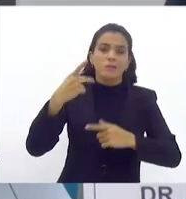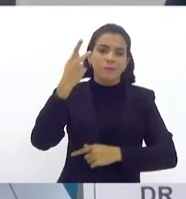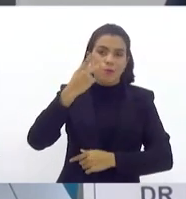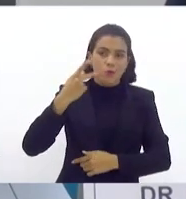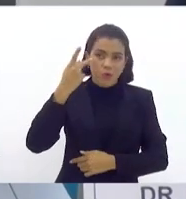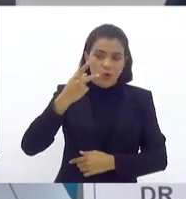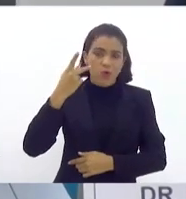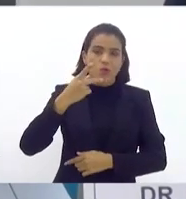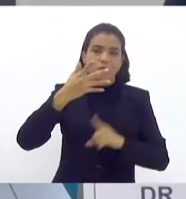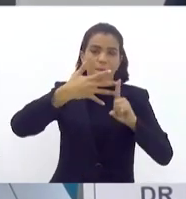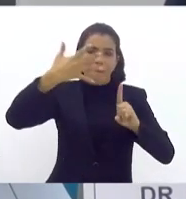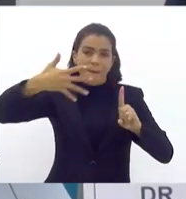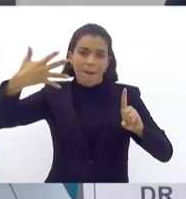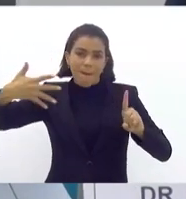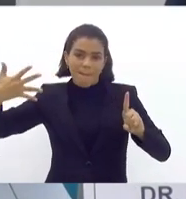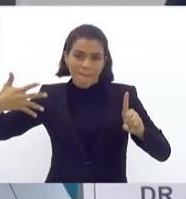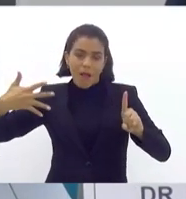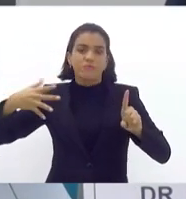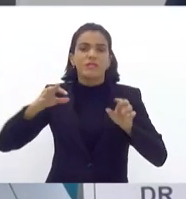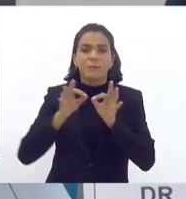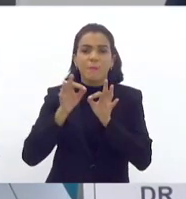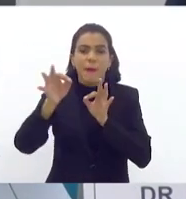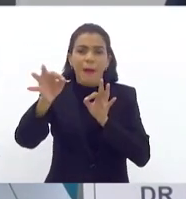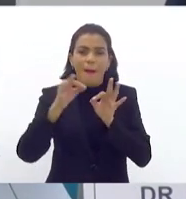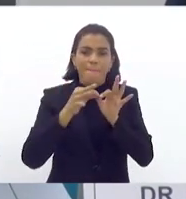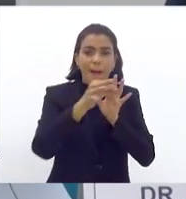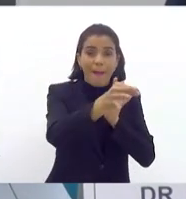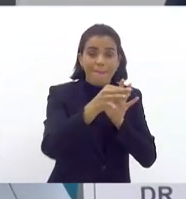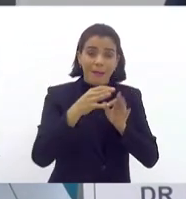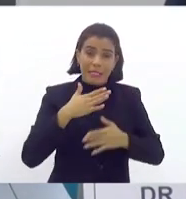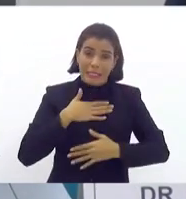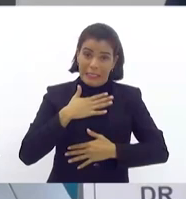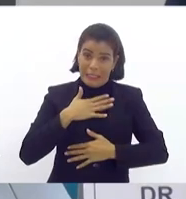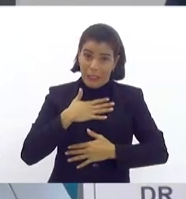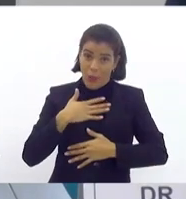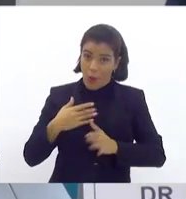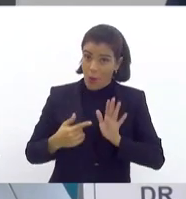negras, LGBTQIA+, e periféricas. Só